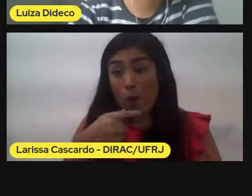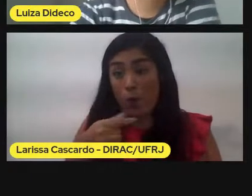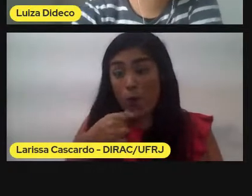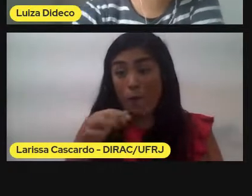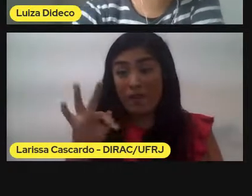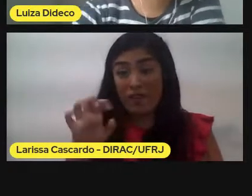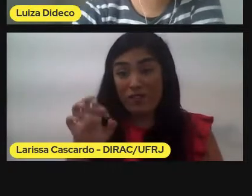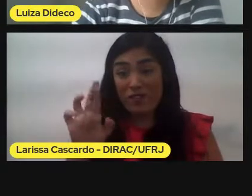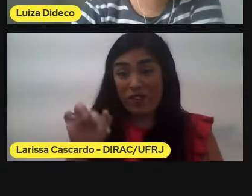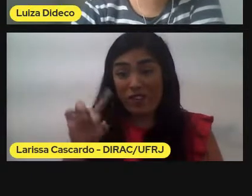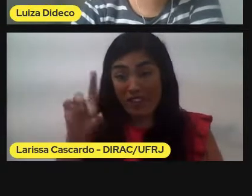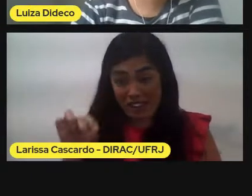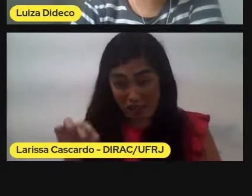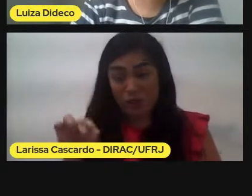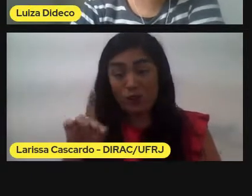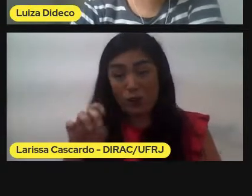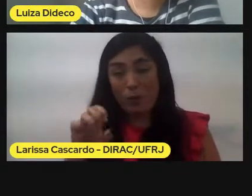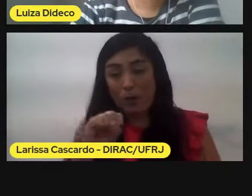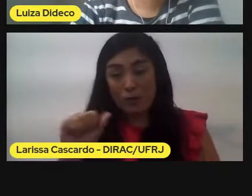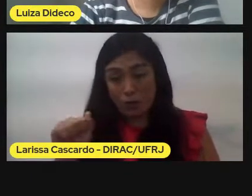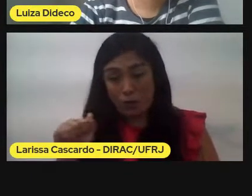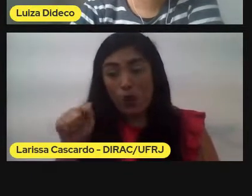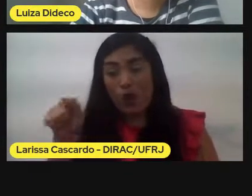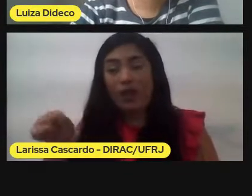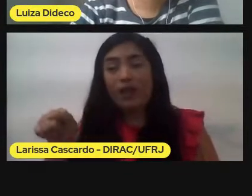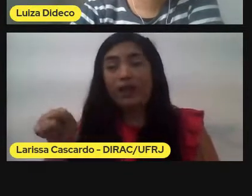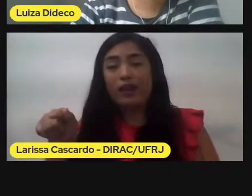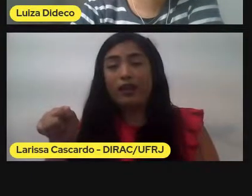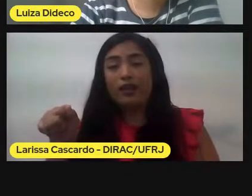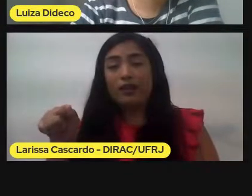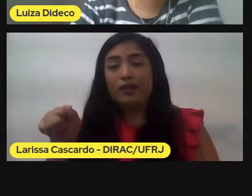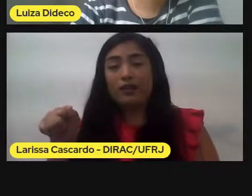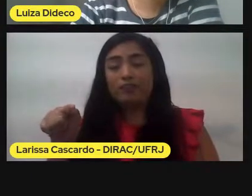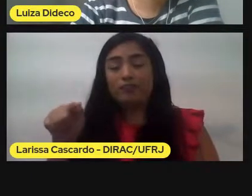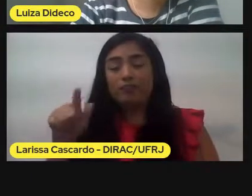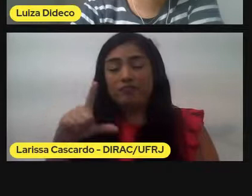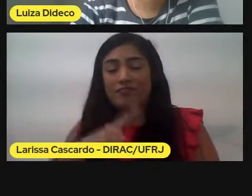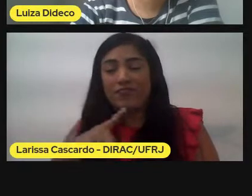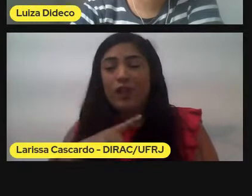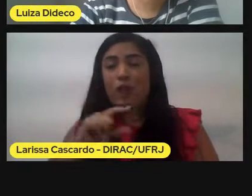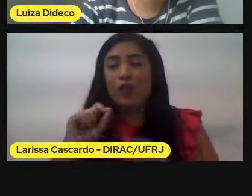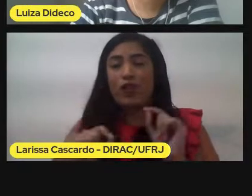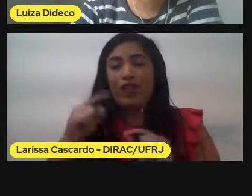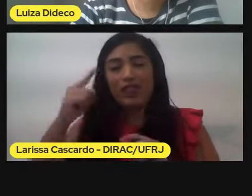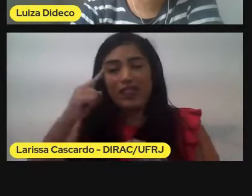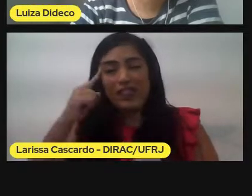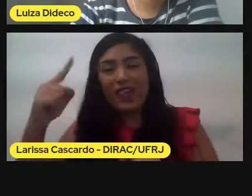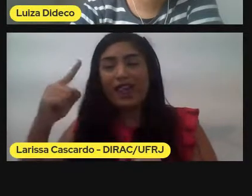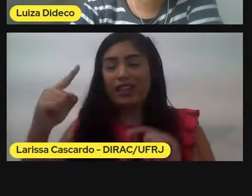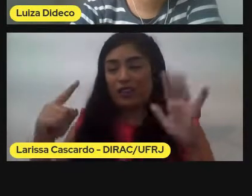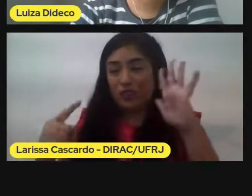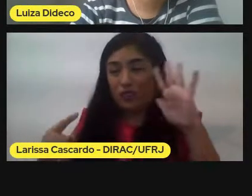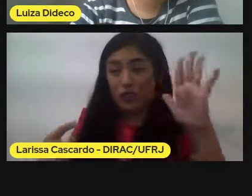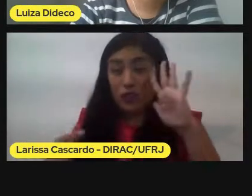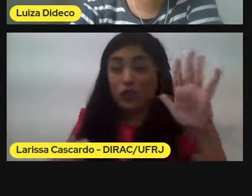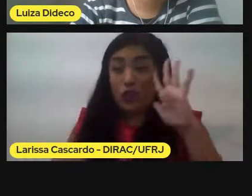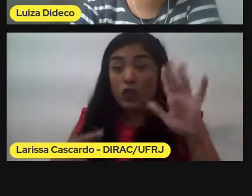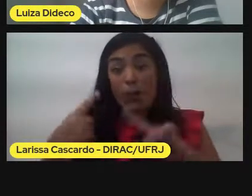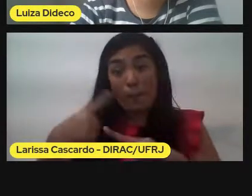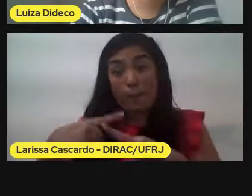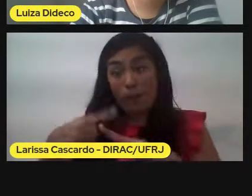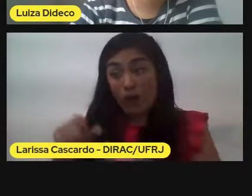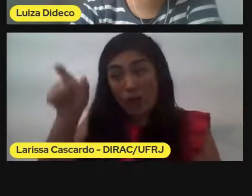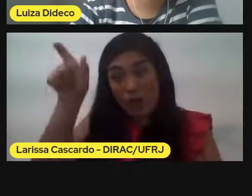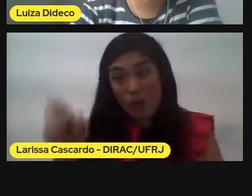como muito bem colocou o Daniel, o Fernando Pessoa tem que ser estudado filosoficamente sempre. É um poeta que cria uma